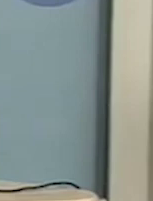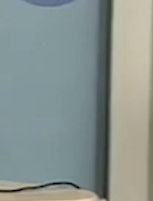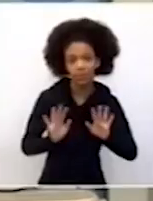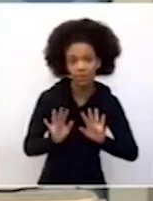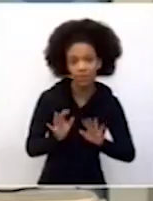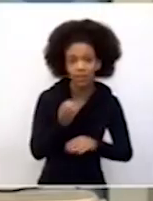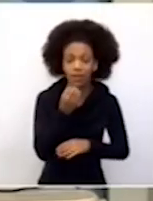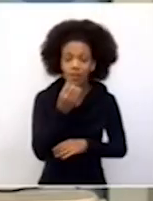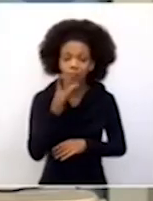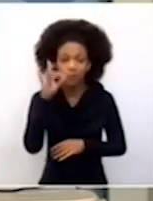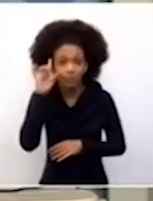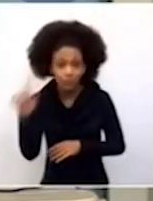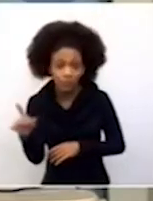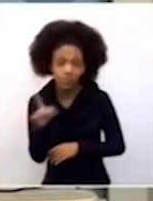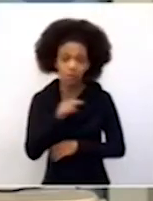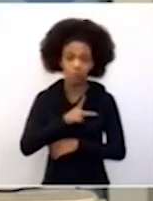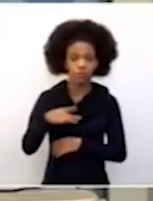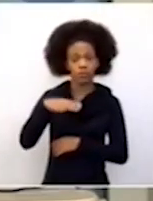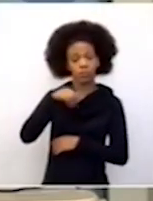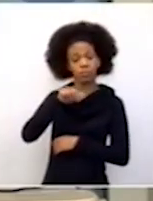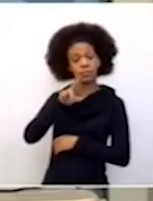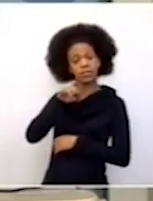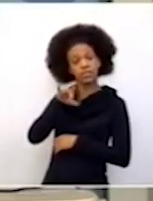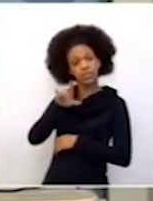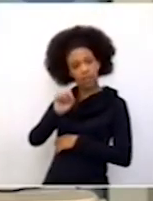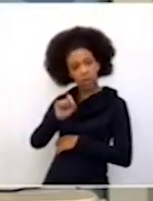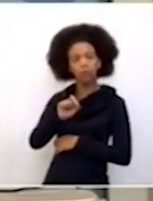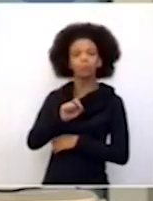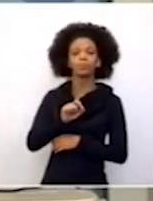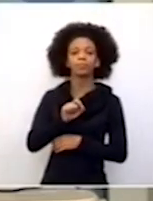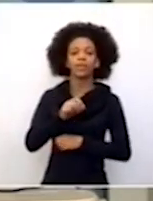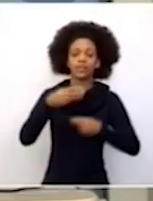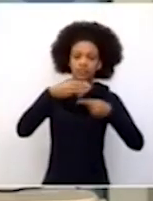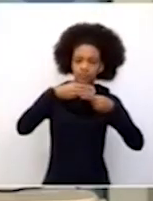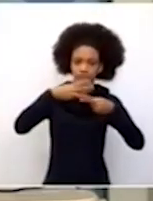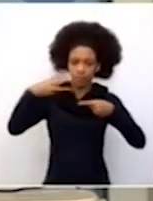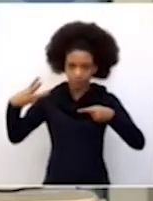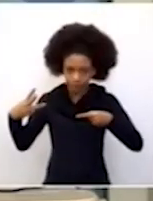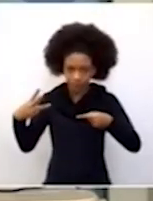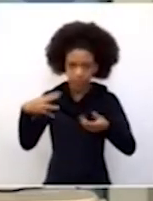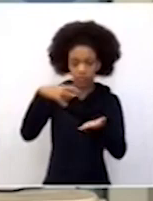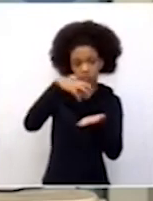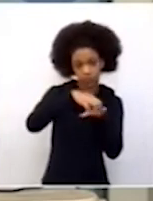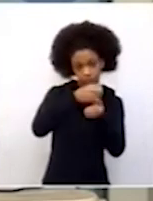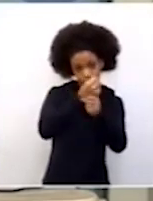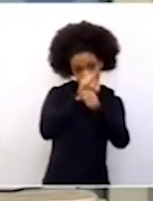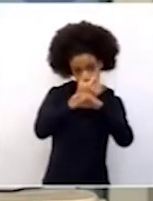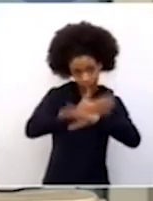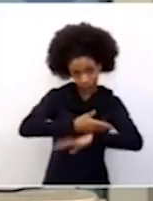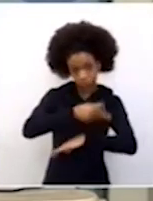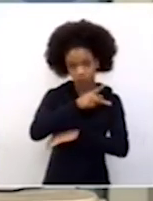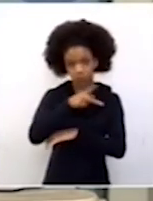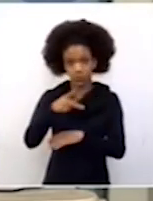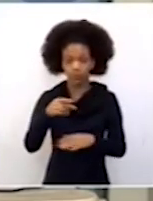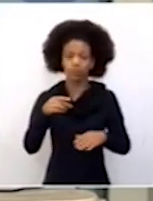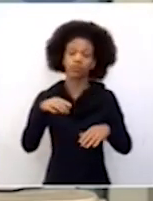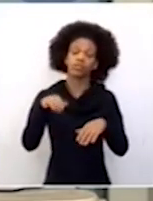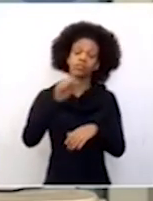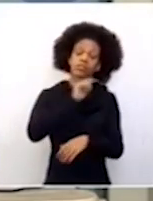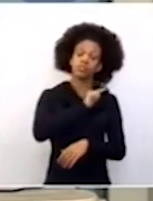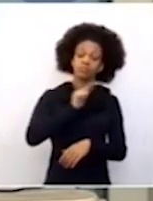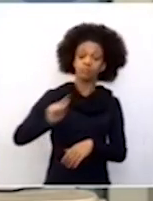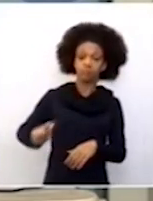Olá, bom dia. Eu sou o professor Marcelo Navarro, da IFAP, do Centro de Formação de Profissionais dos Professores do Estado de São